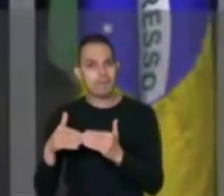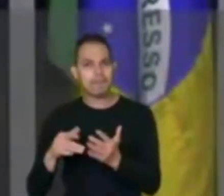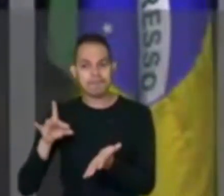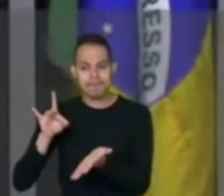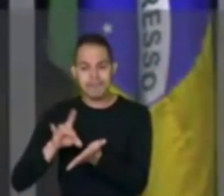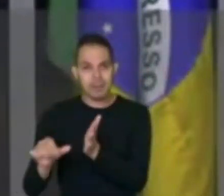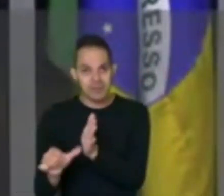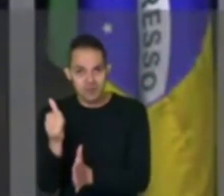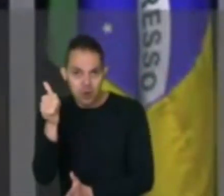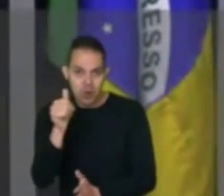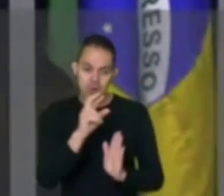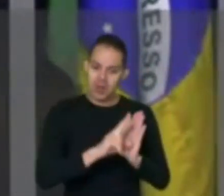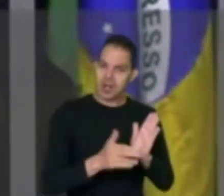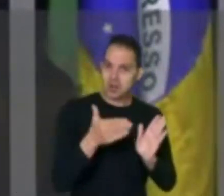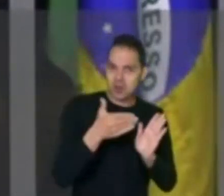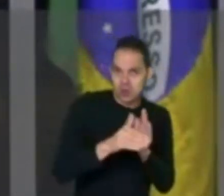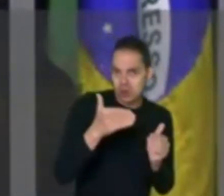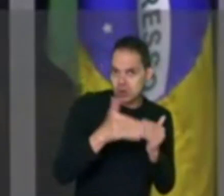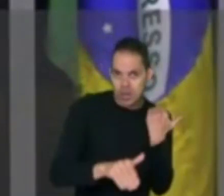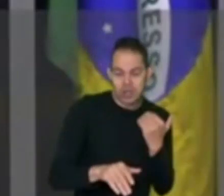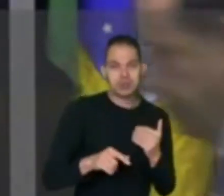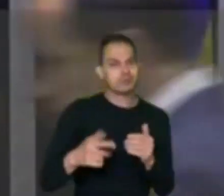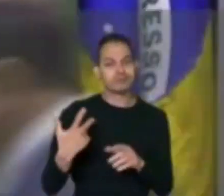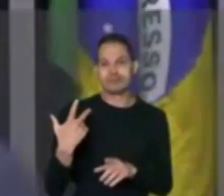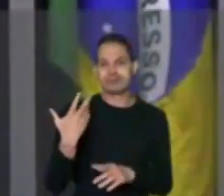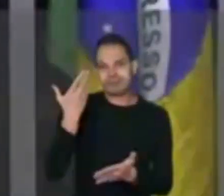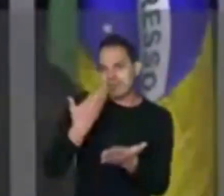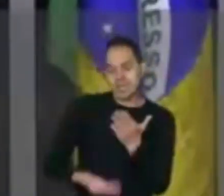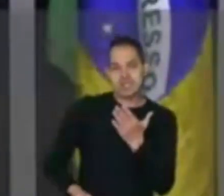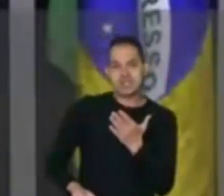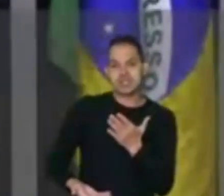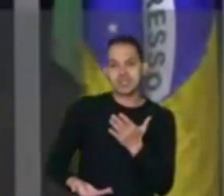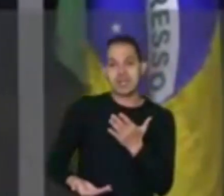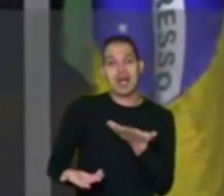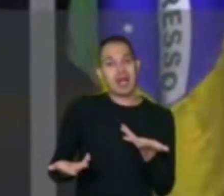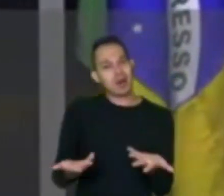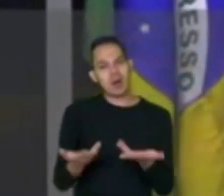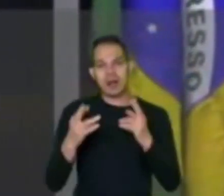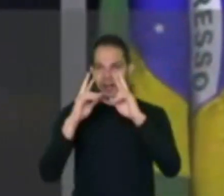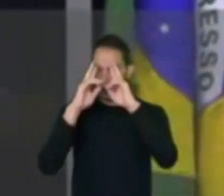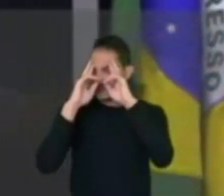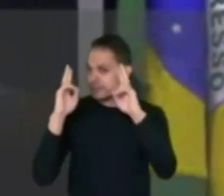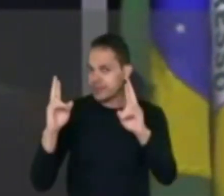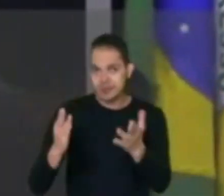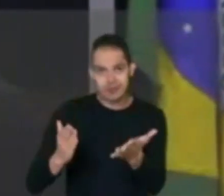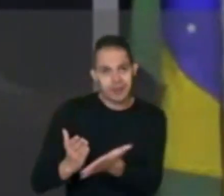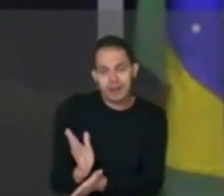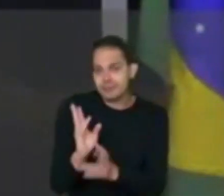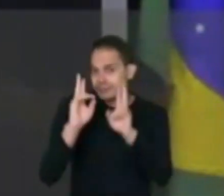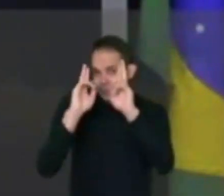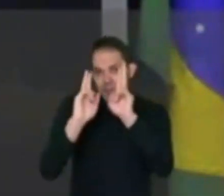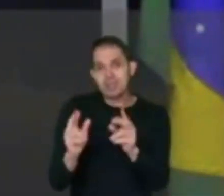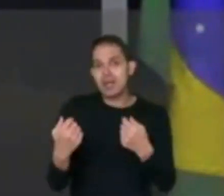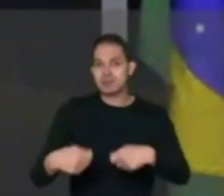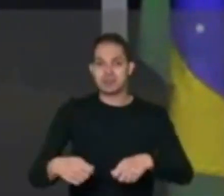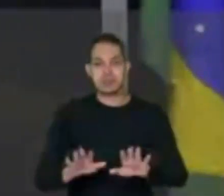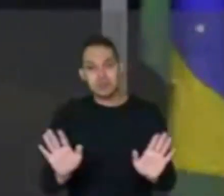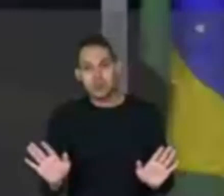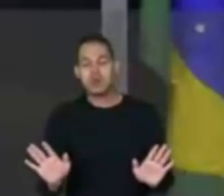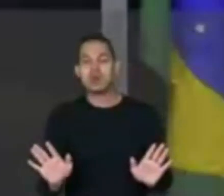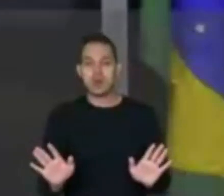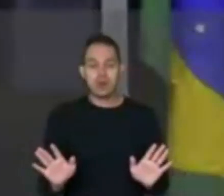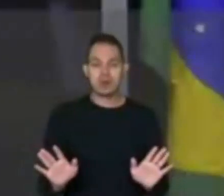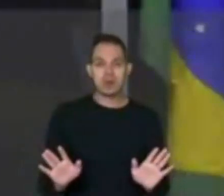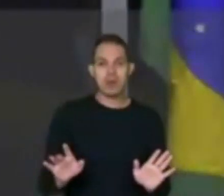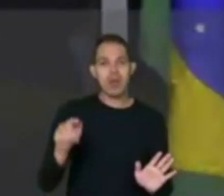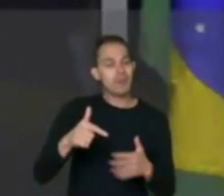relatório, fui voto vencido e depois de ser vencido preciso respeitar aquilo que foi aprovado pelo parlamento. Este é o nosso